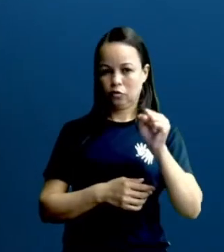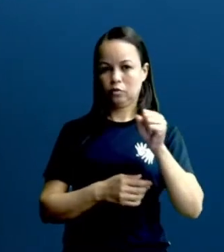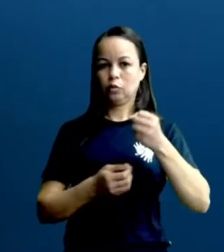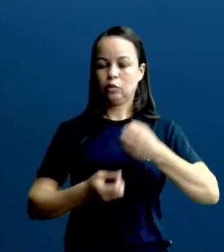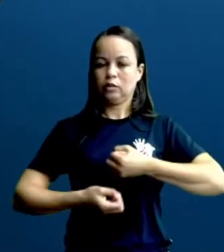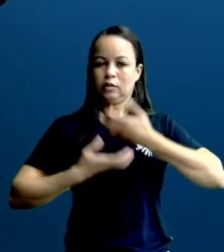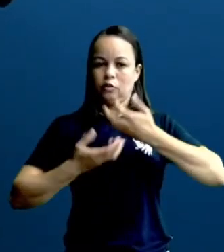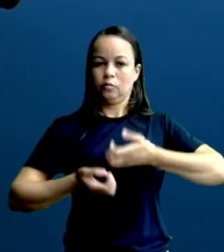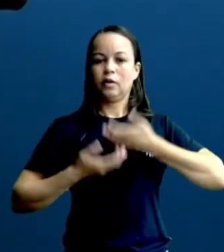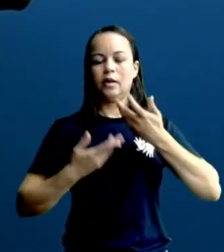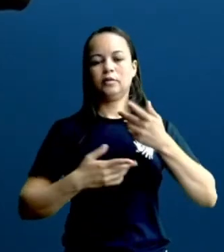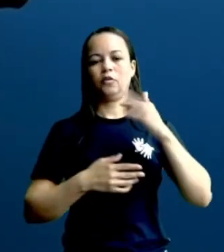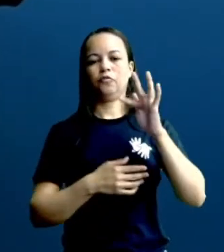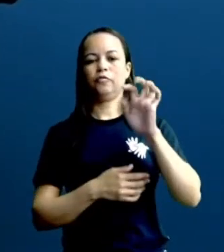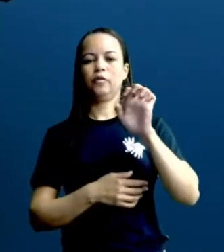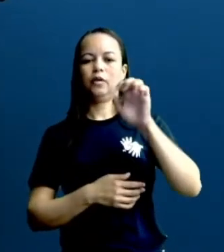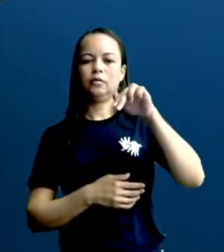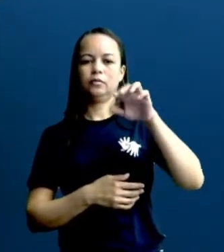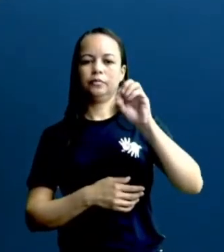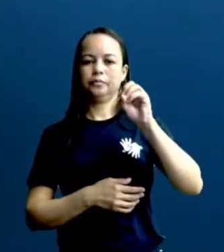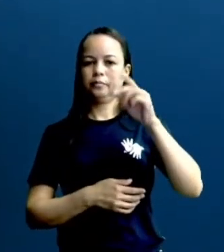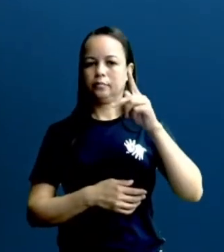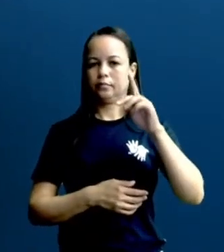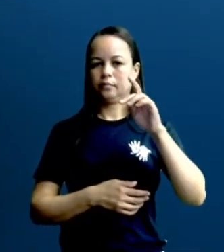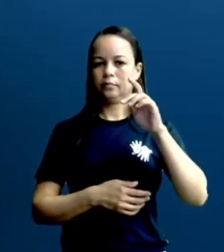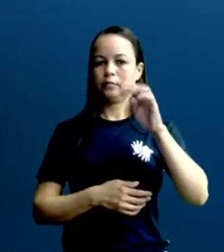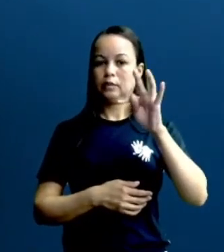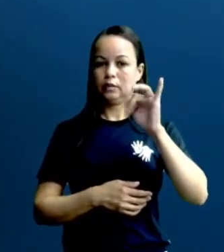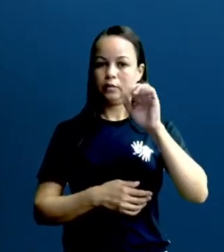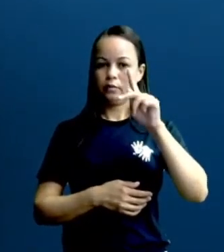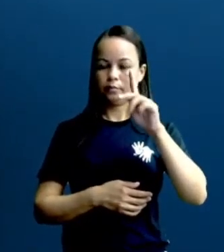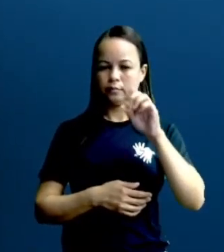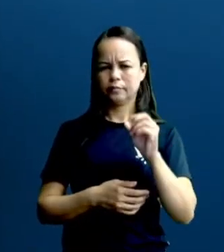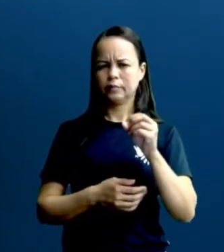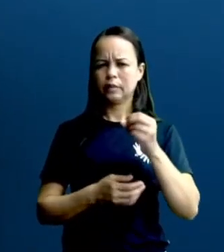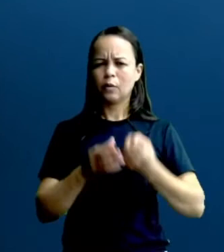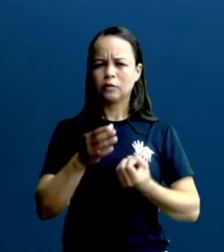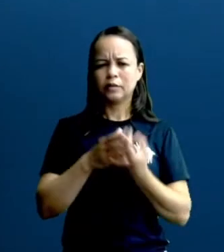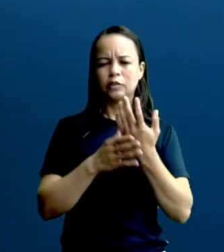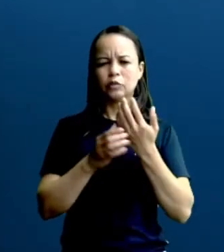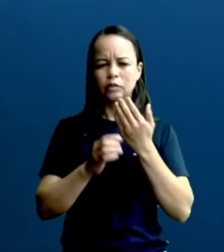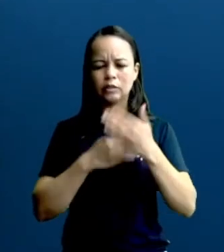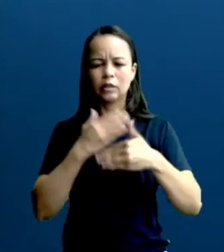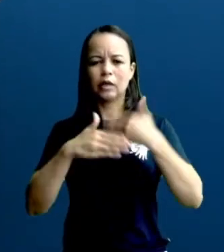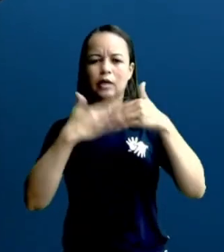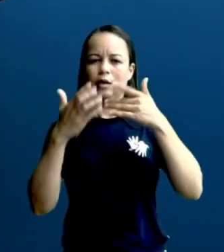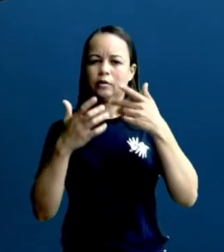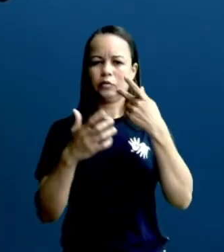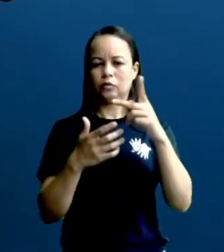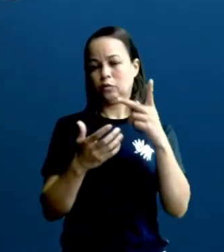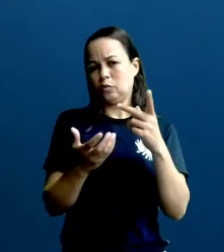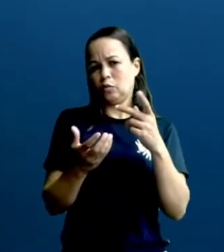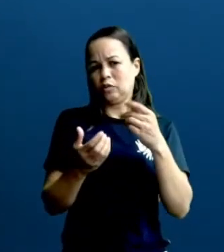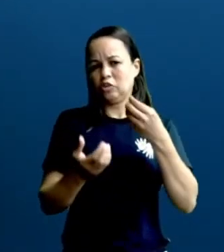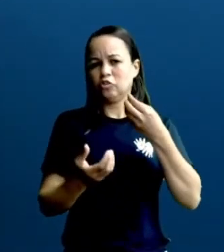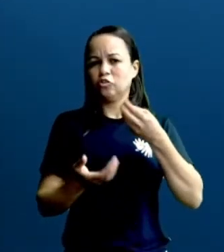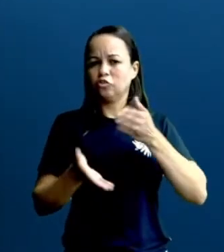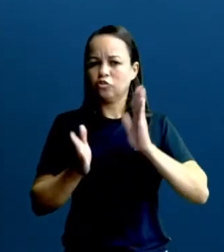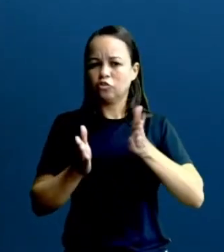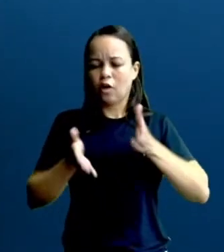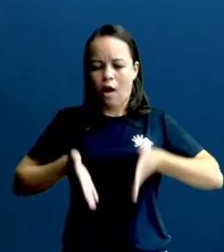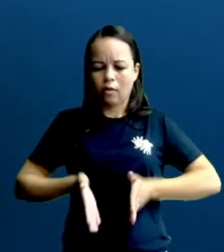fenótipo. E esse fenótipo ele pode surgir não somente porque você já nasceu com ele, pode surgir